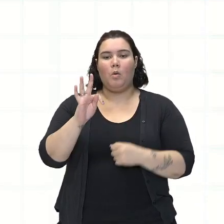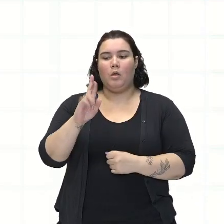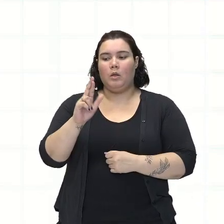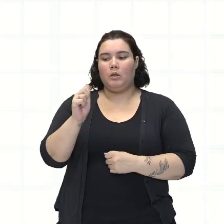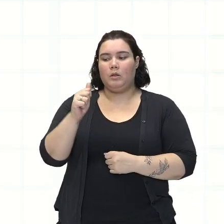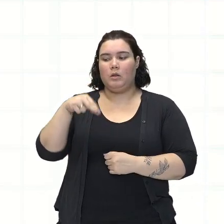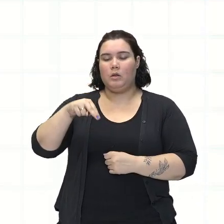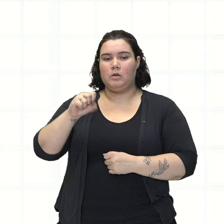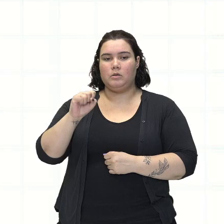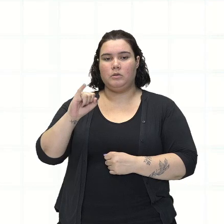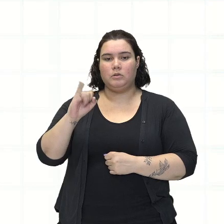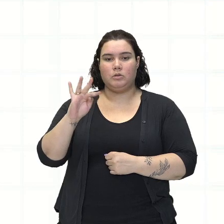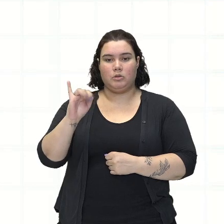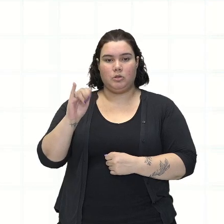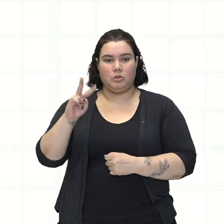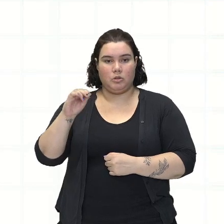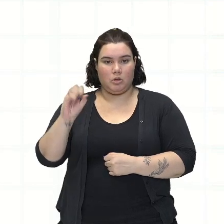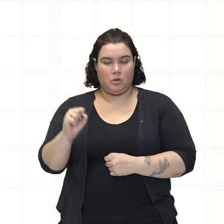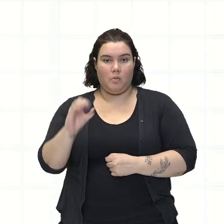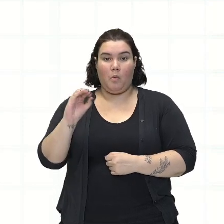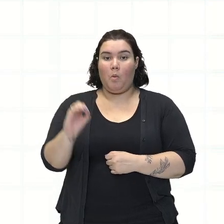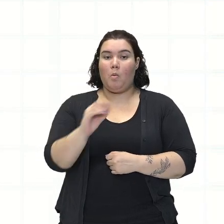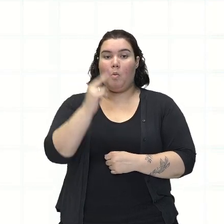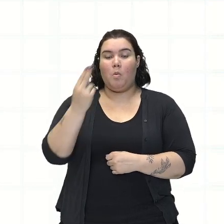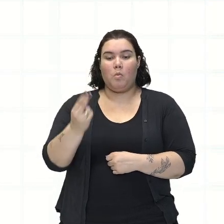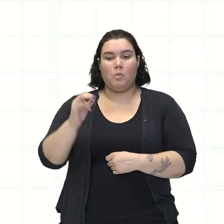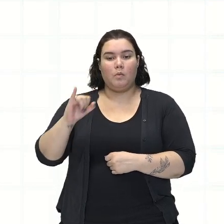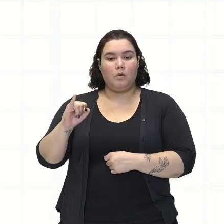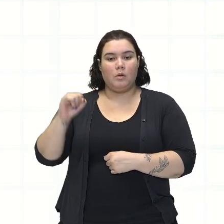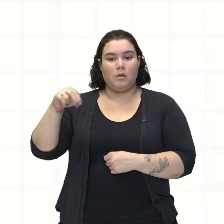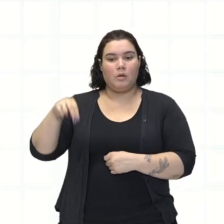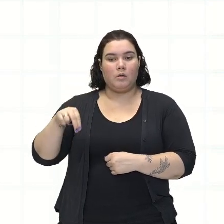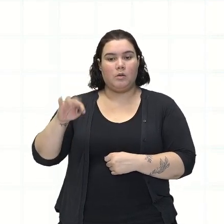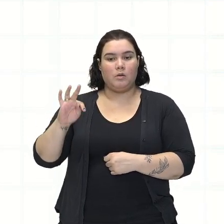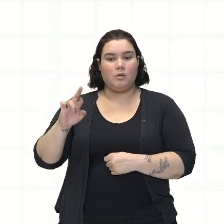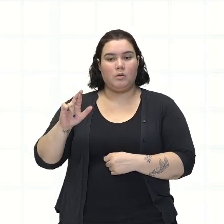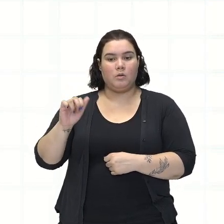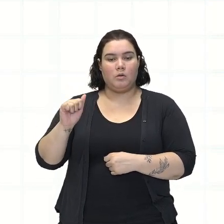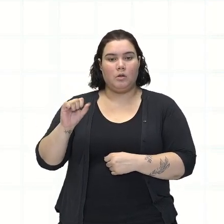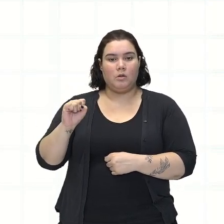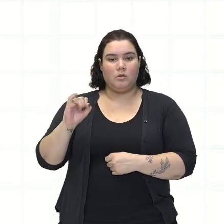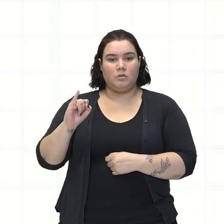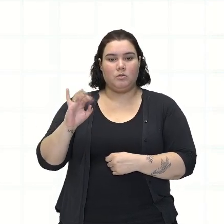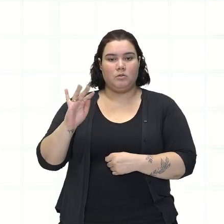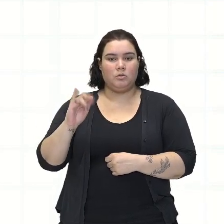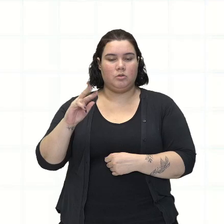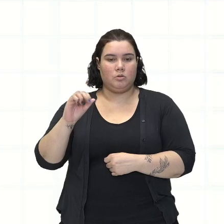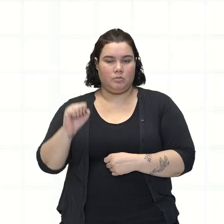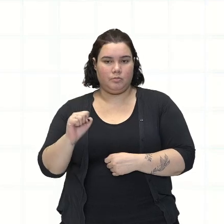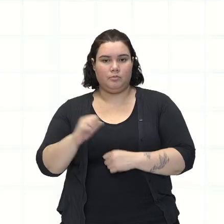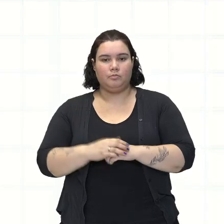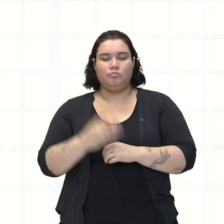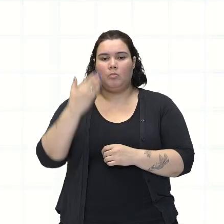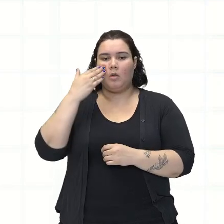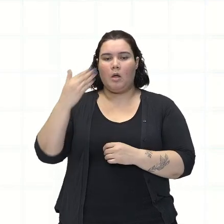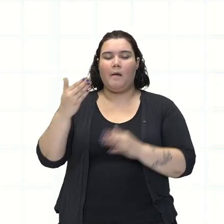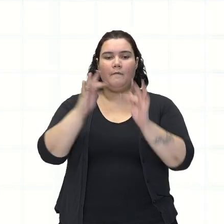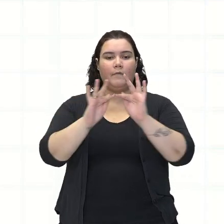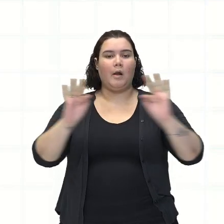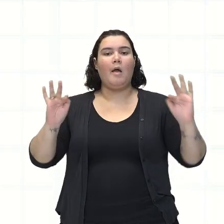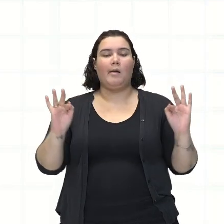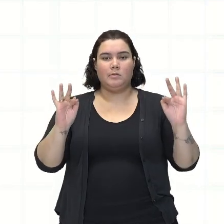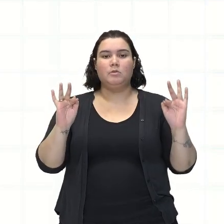o verbo e o predicado do sujeito ou do objeto. Tem aqui a frase: a criança nasceu feliz. Bora lá para o nosso processo.